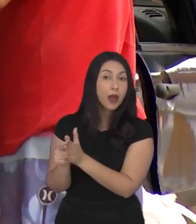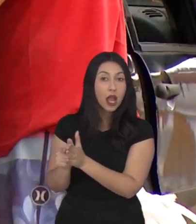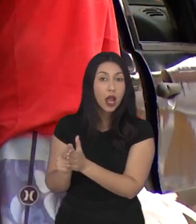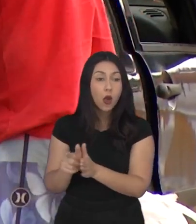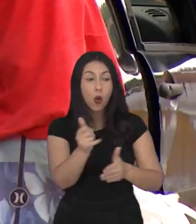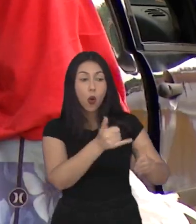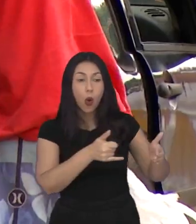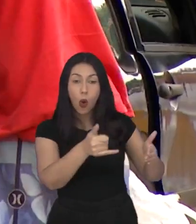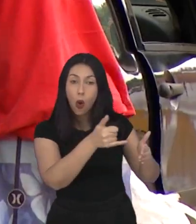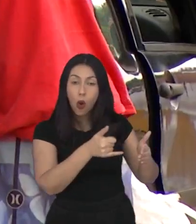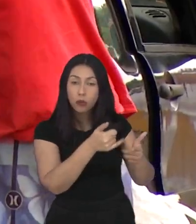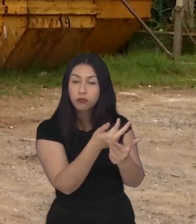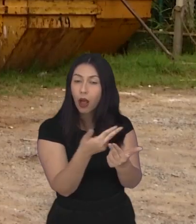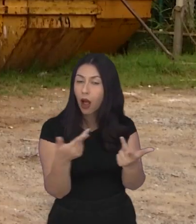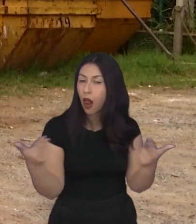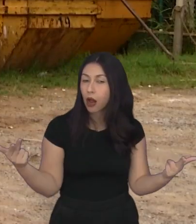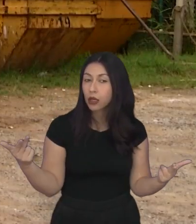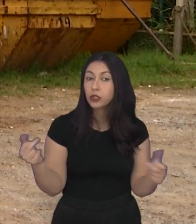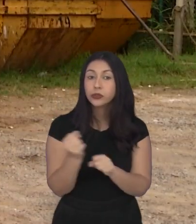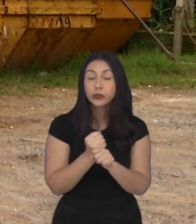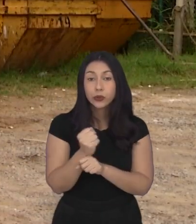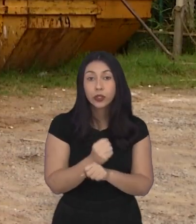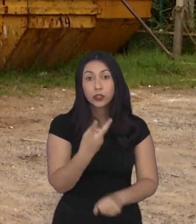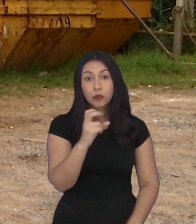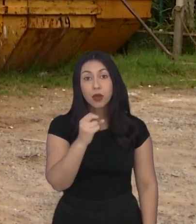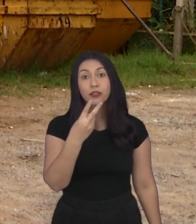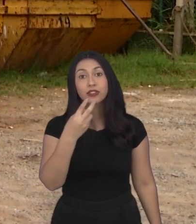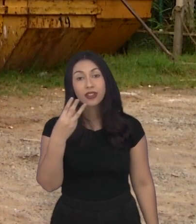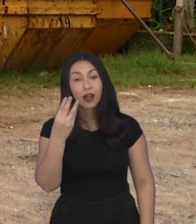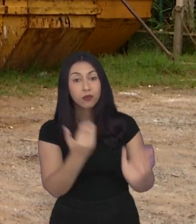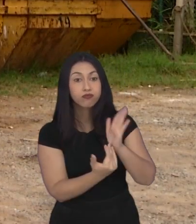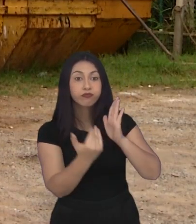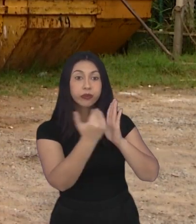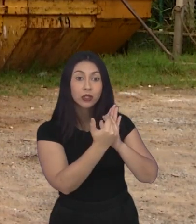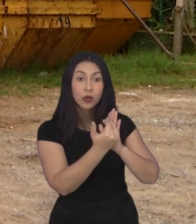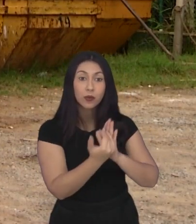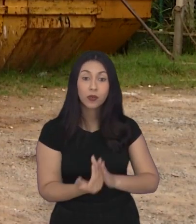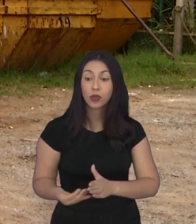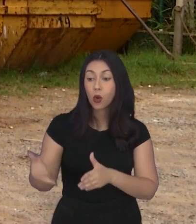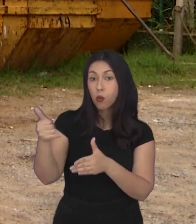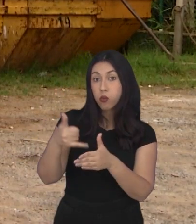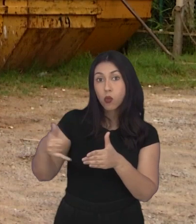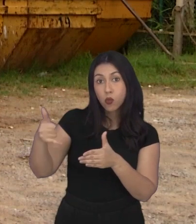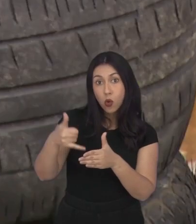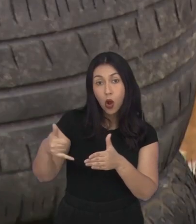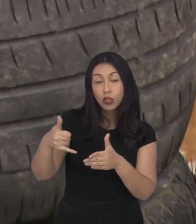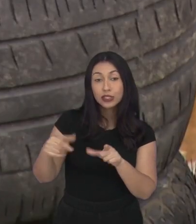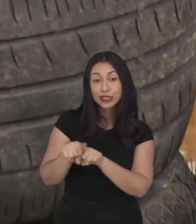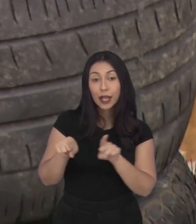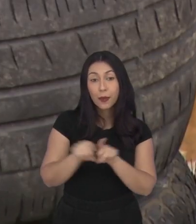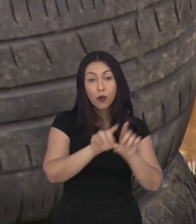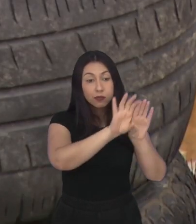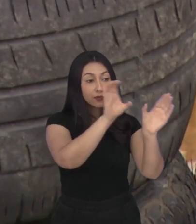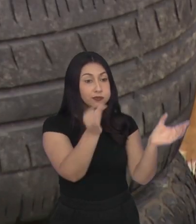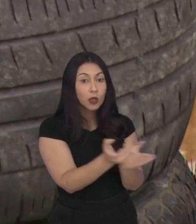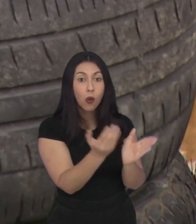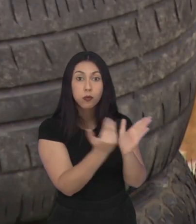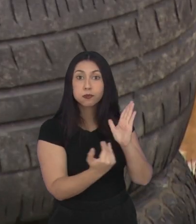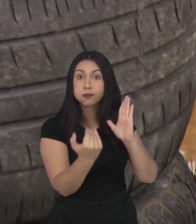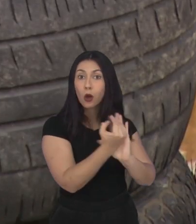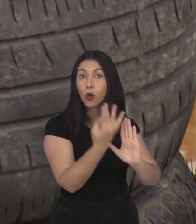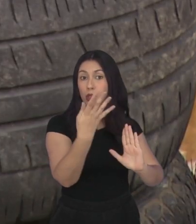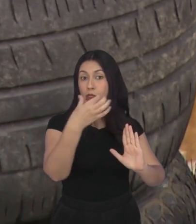Neste mês, uma campanha nacional alerta sobre os sintomas e tratamento de uma doença séria, silenciosa e que não escolhe idade, a leucemia. Além